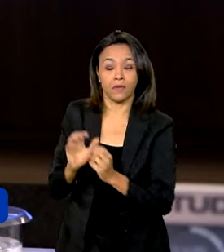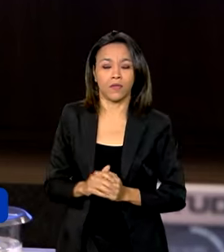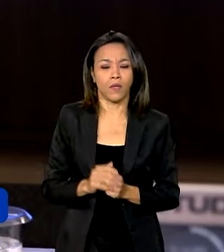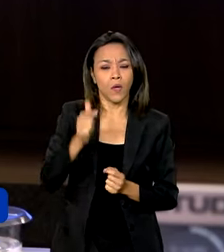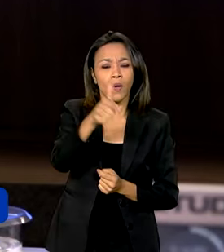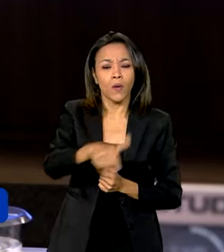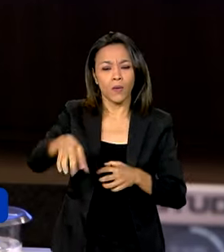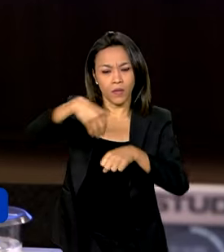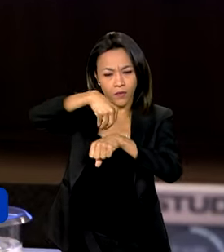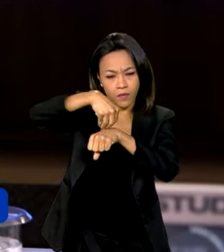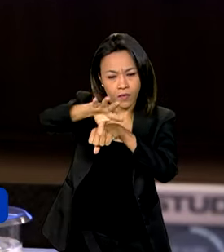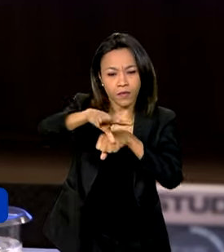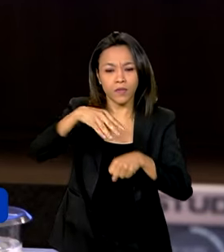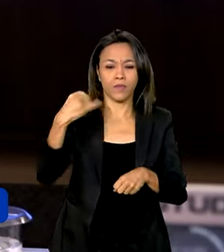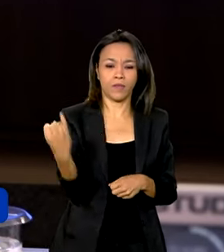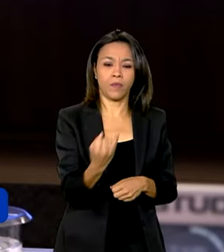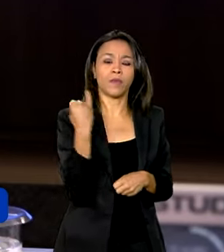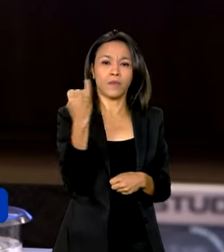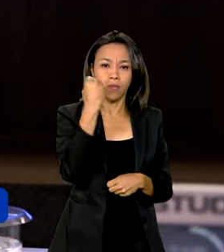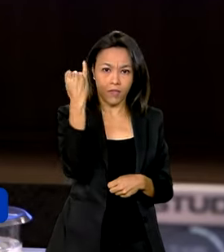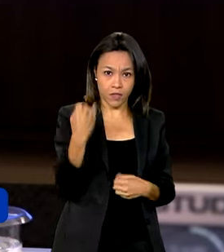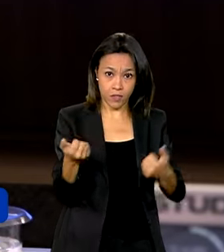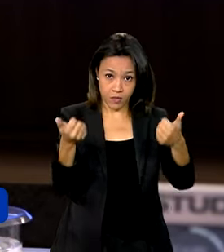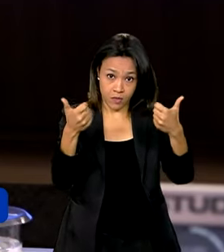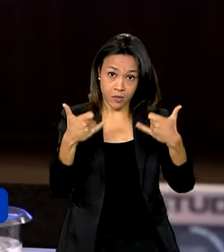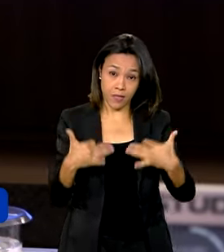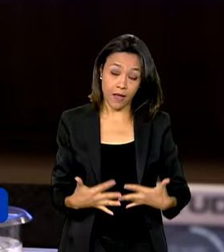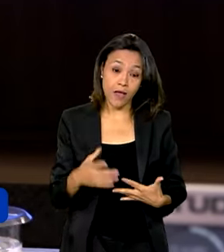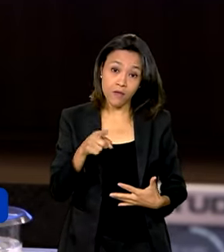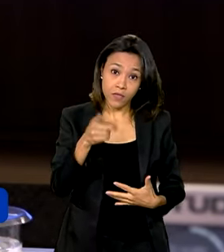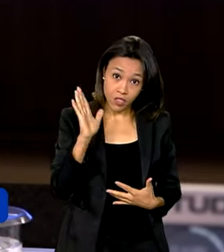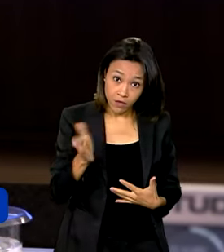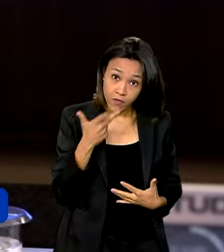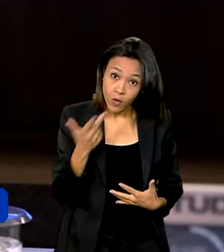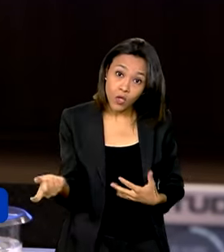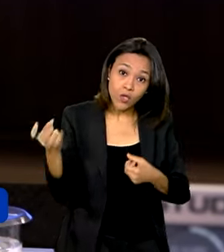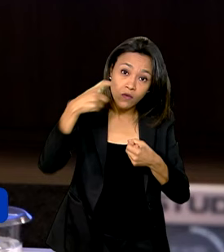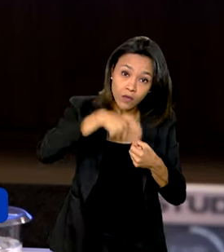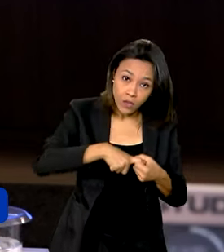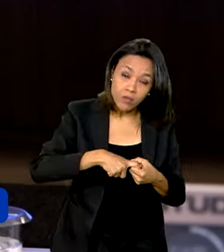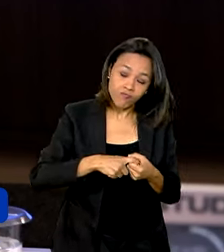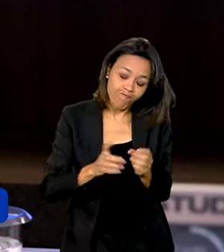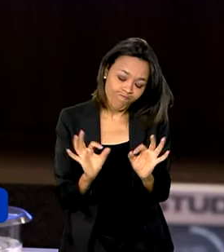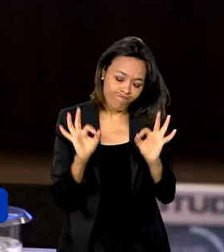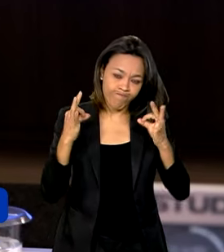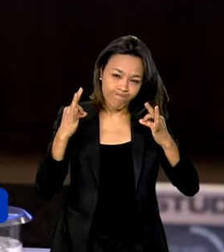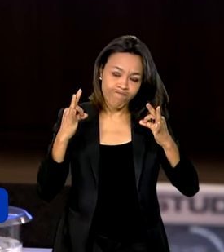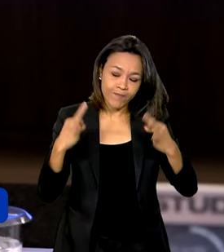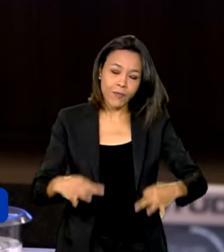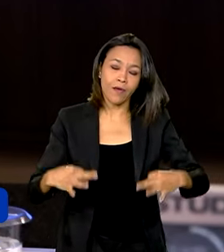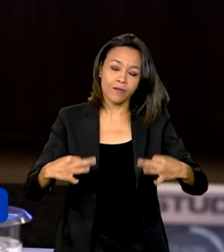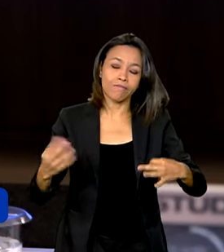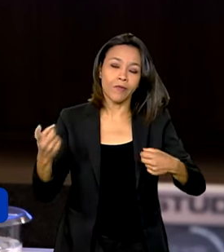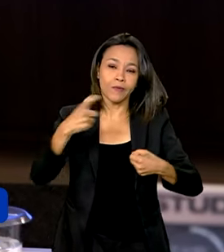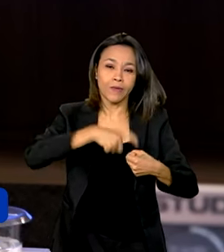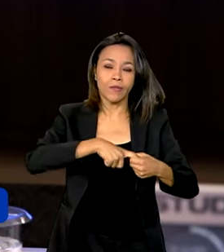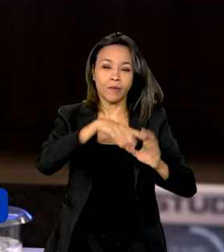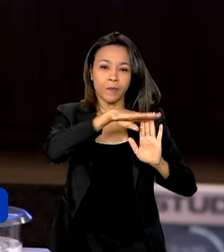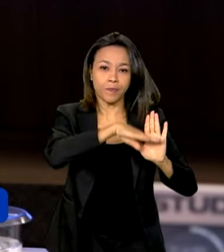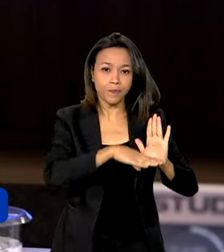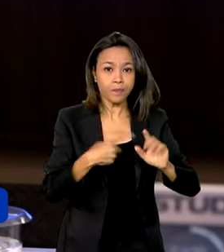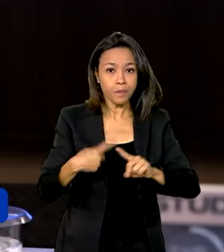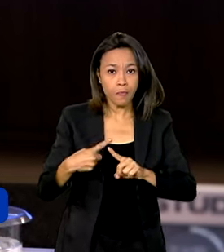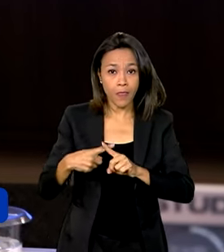eu considero importante a dizer quando você disse que nós retomamos de fato nós retomamos porque o orçamento